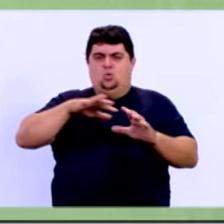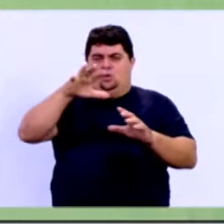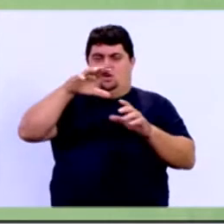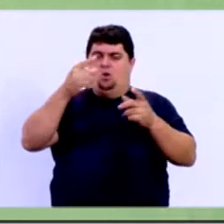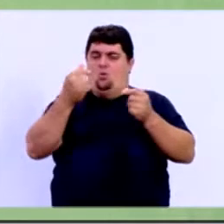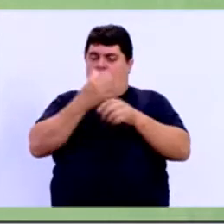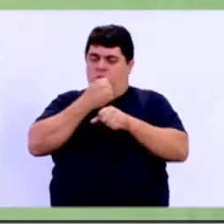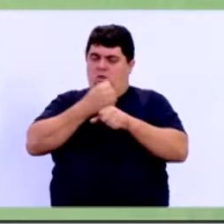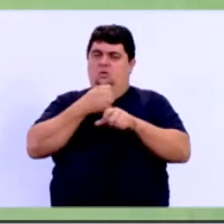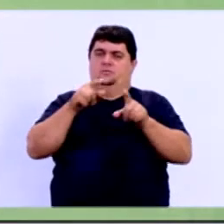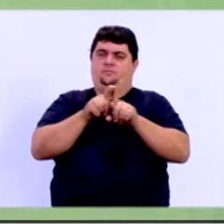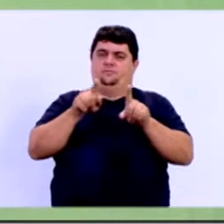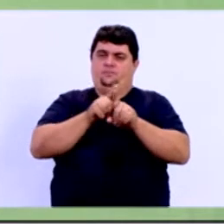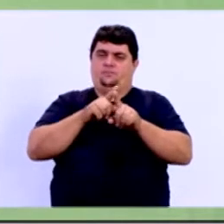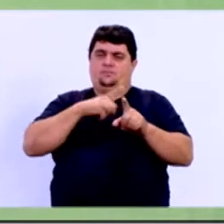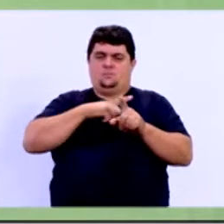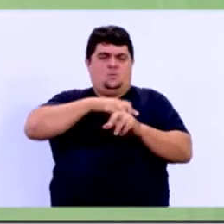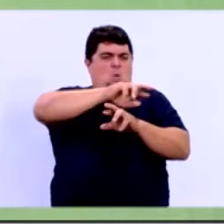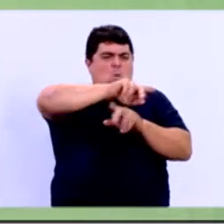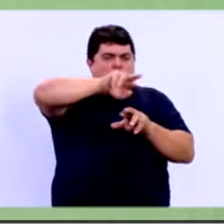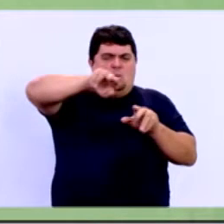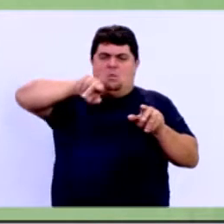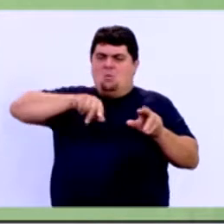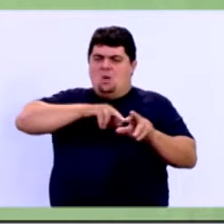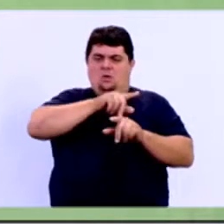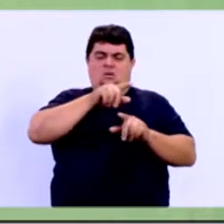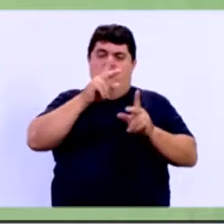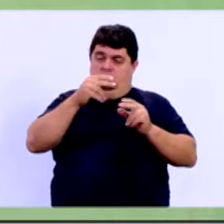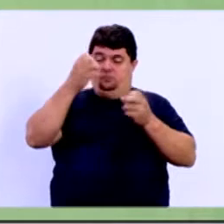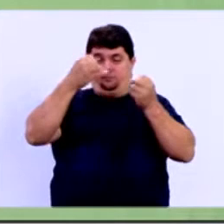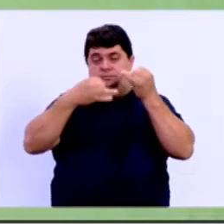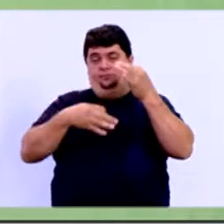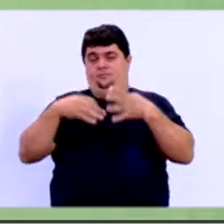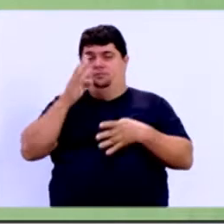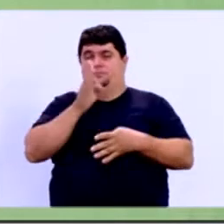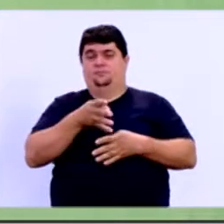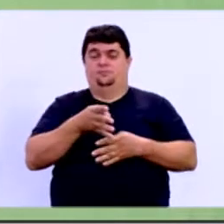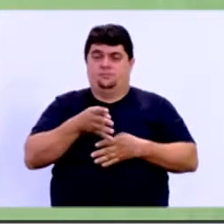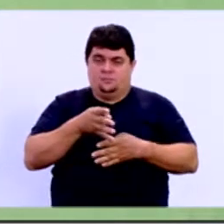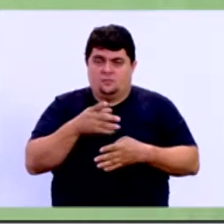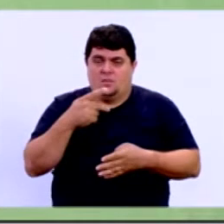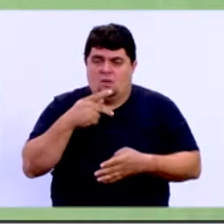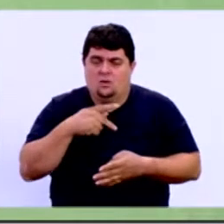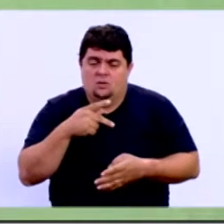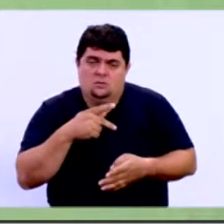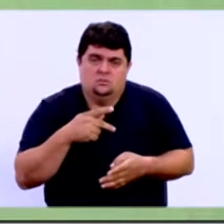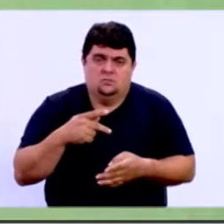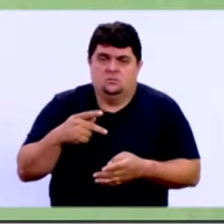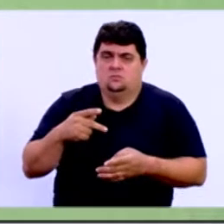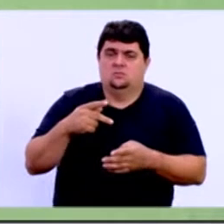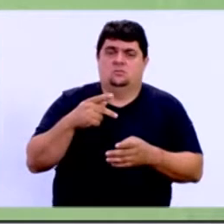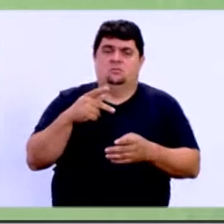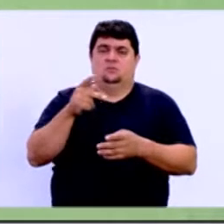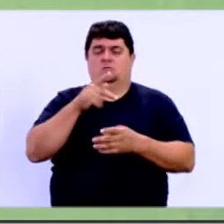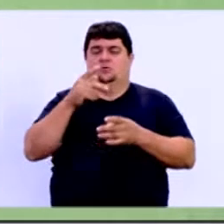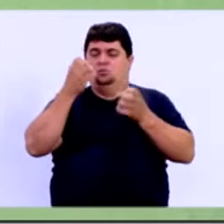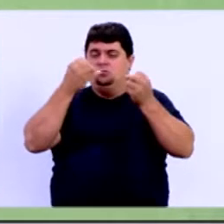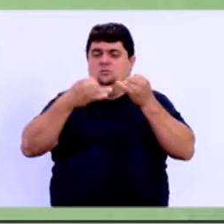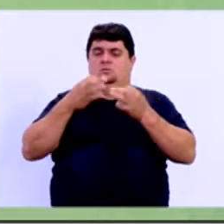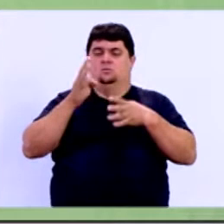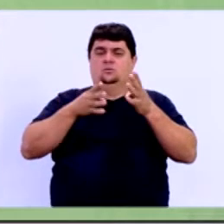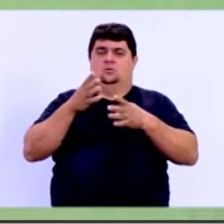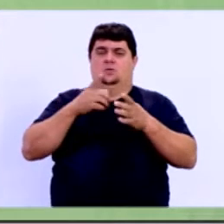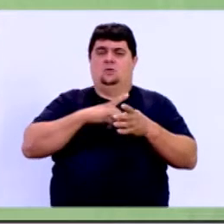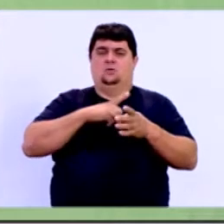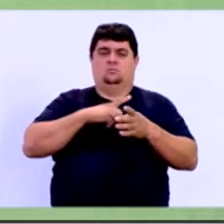economia, né, eles são variáveis, é como nós estávamos falando, né? Professor Igor, eu, professor Ednei, né, que